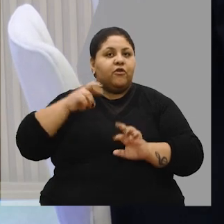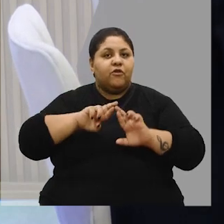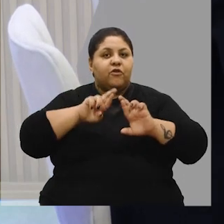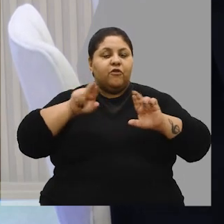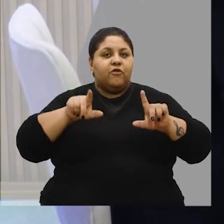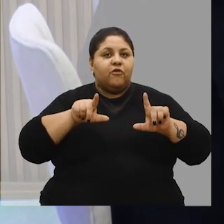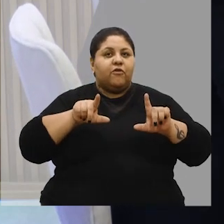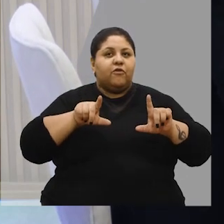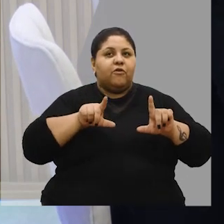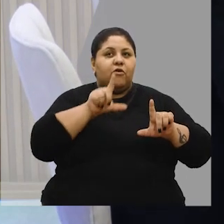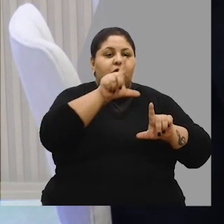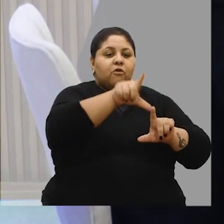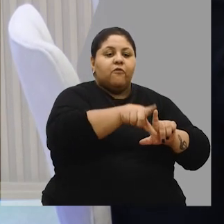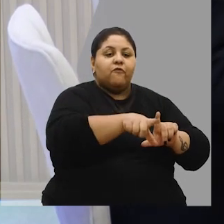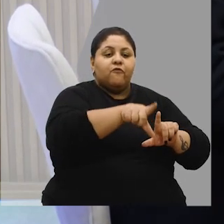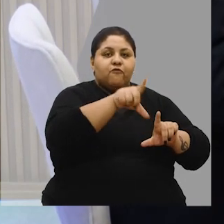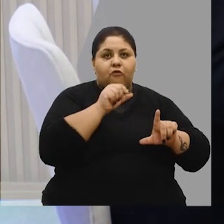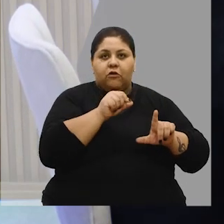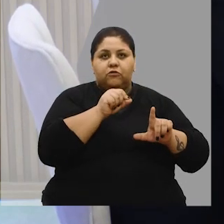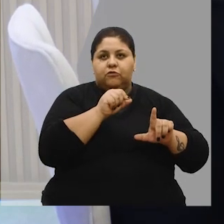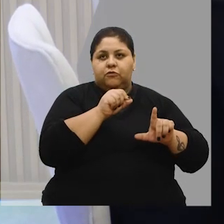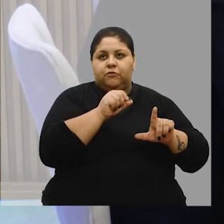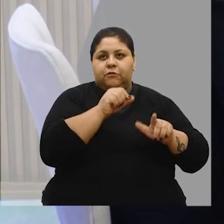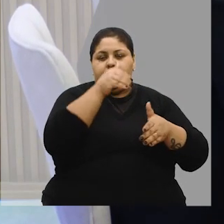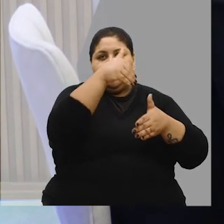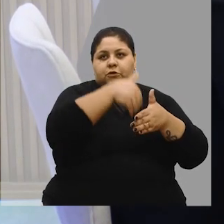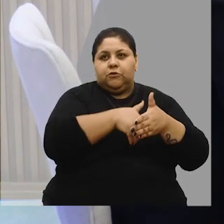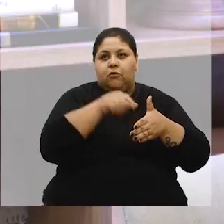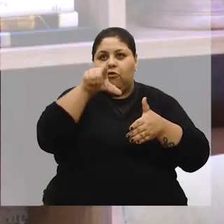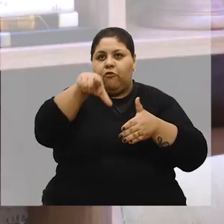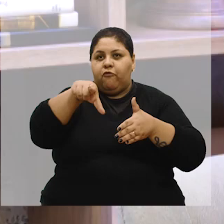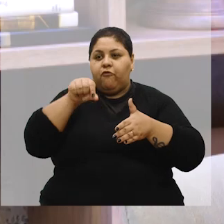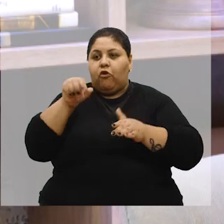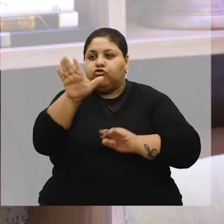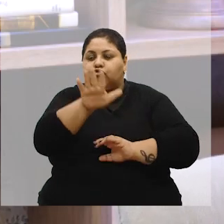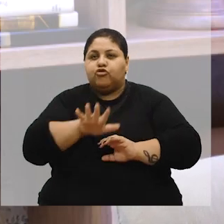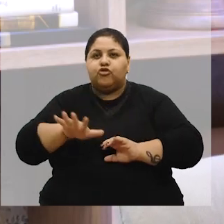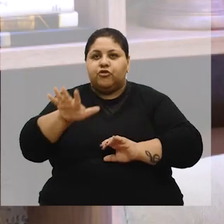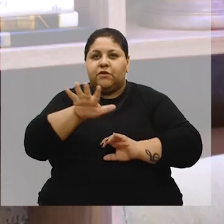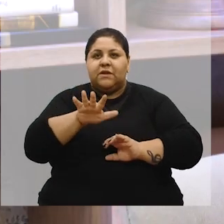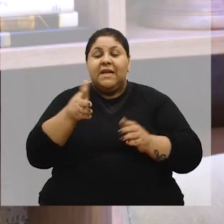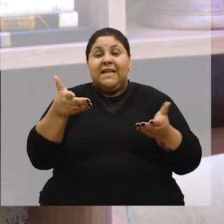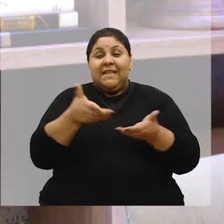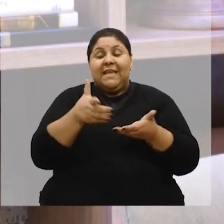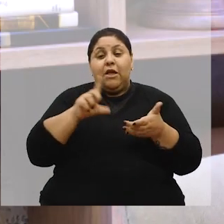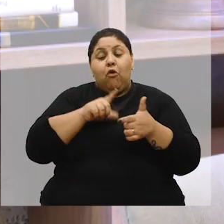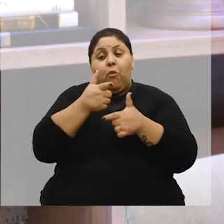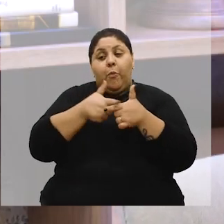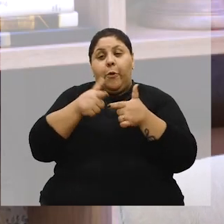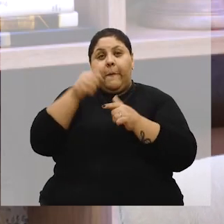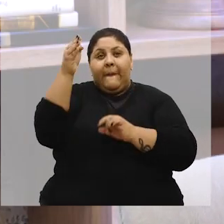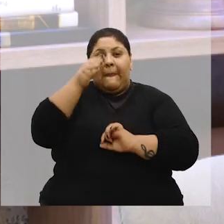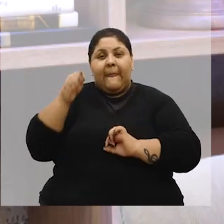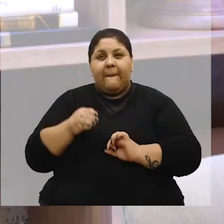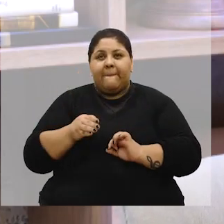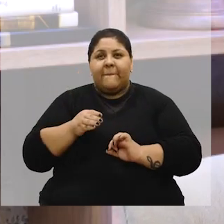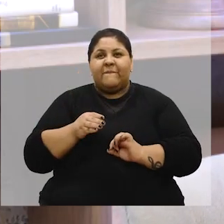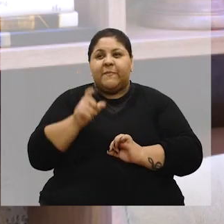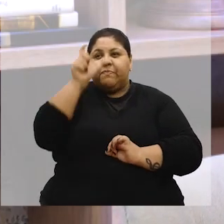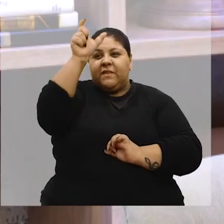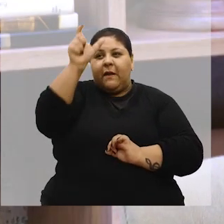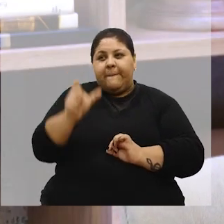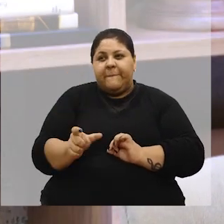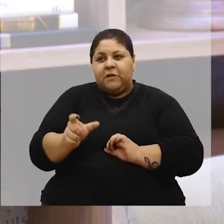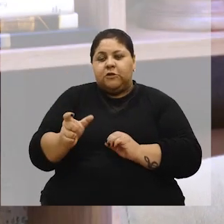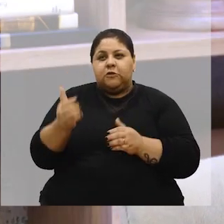voto proporcional para um voto majoritário? A gente tem ainda um estigma muito grande no Brasil da pessoalização do voto,